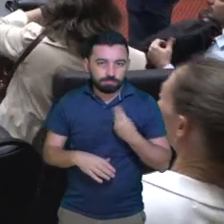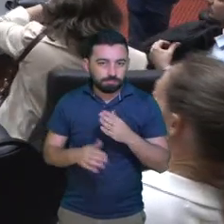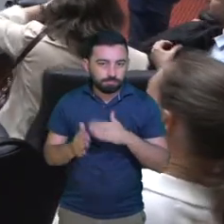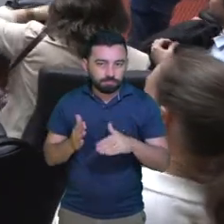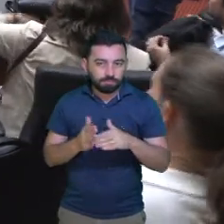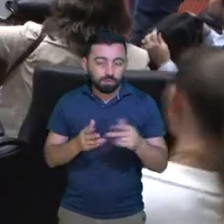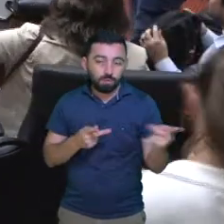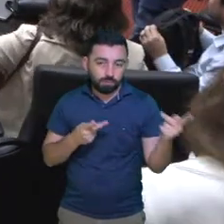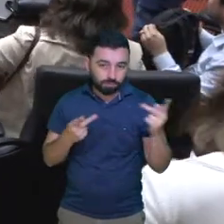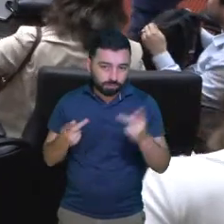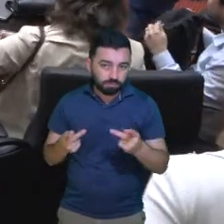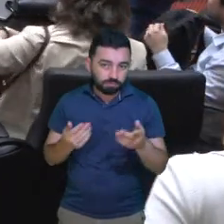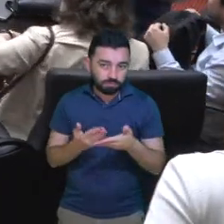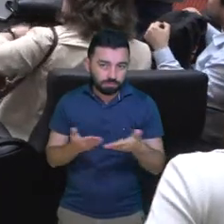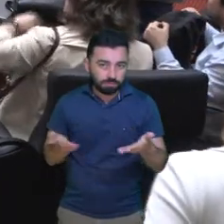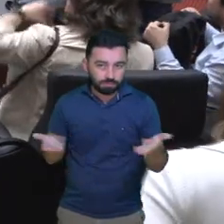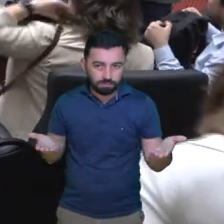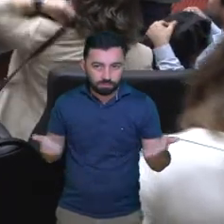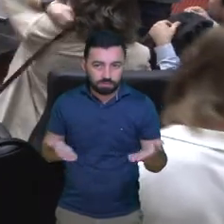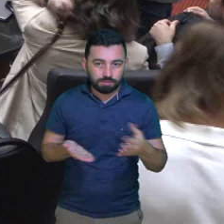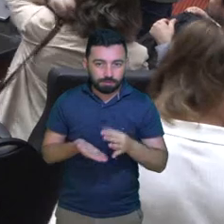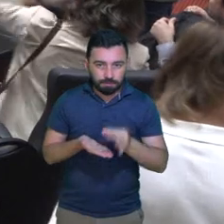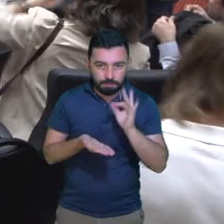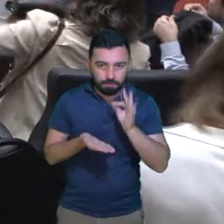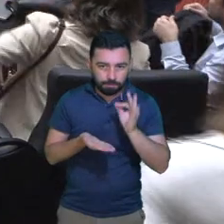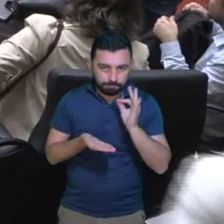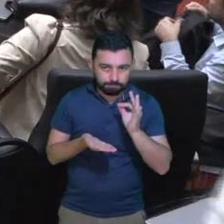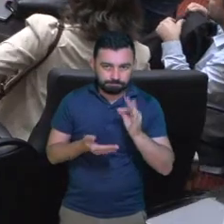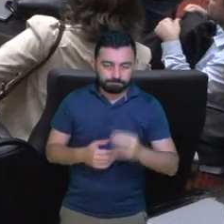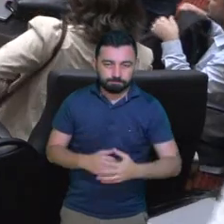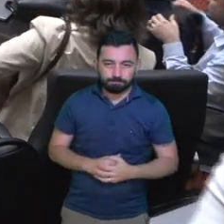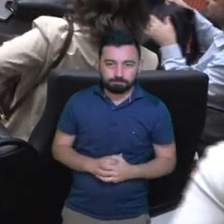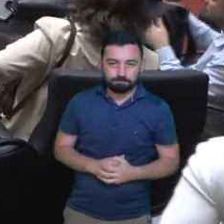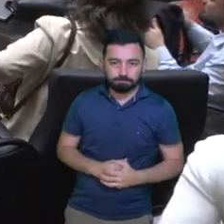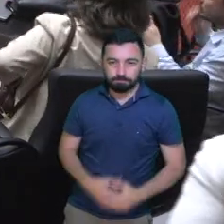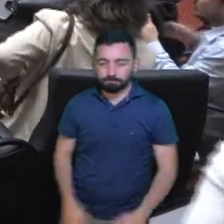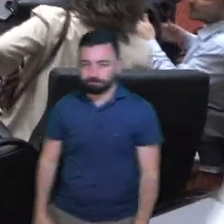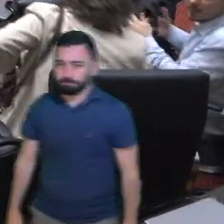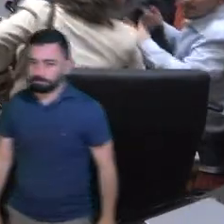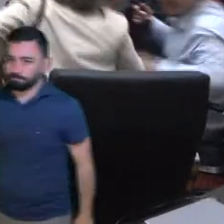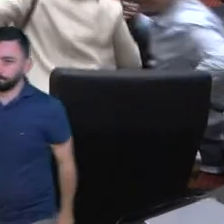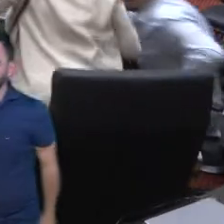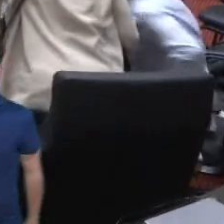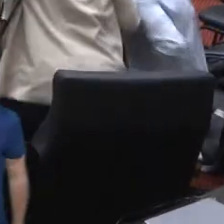convido na frente do plenarinho vai ter um Coffe Break estão todos convidados